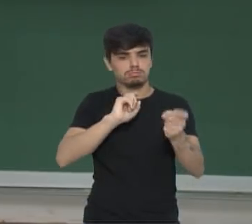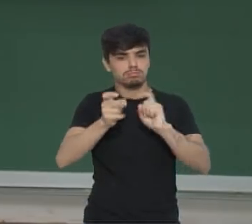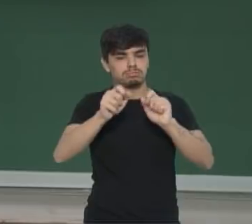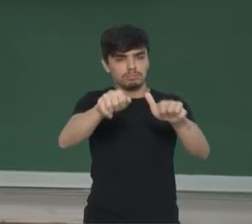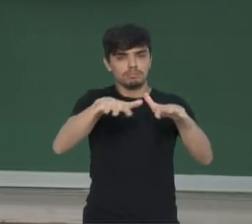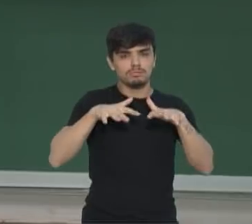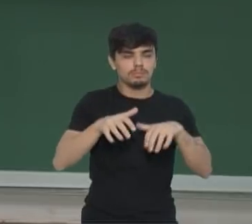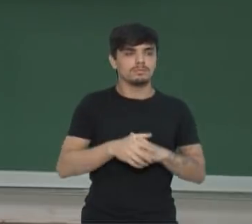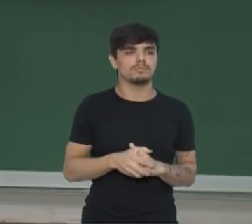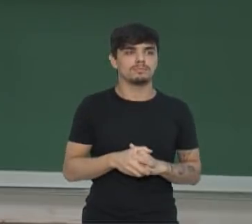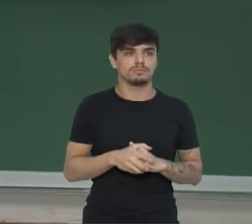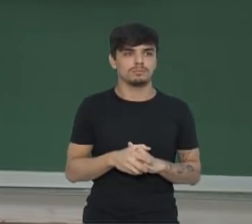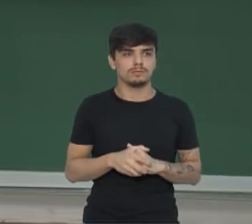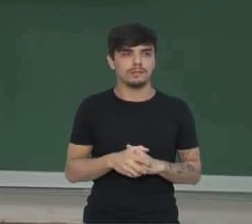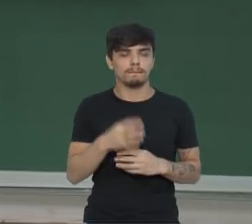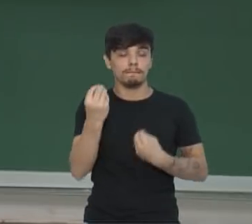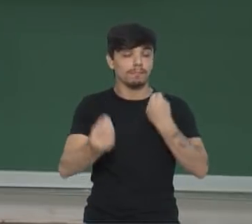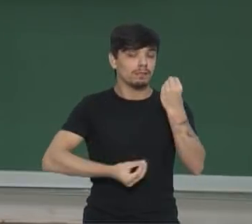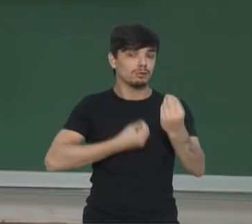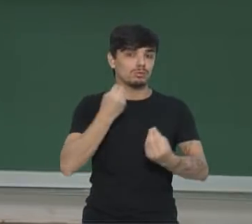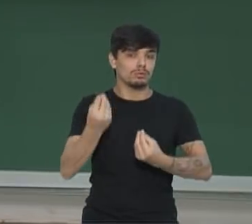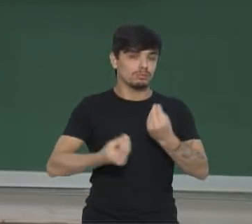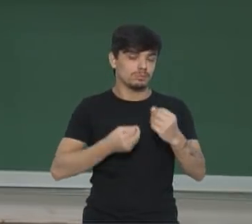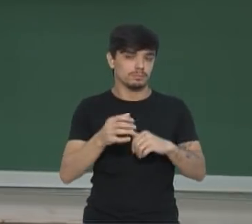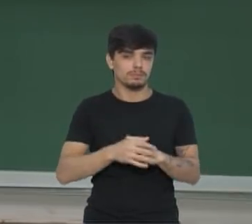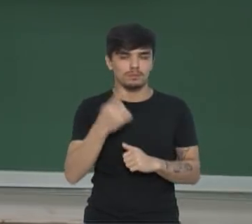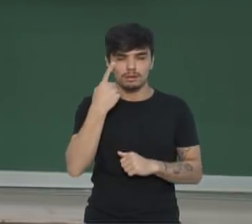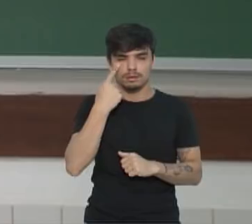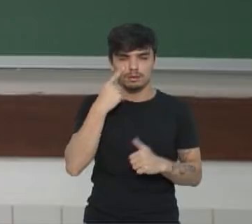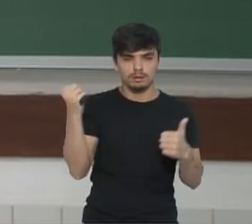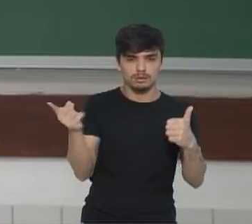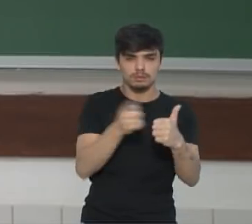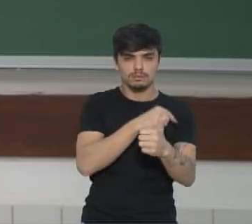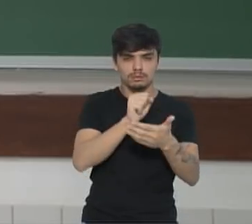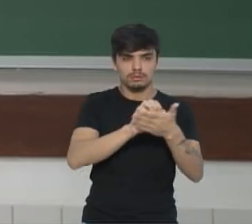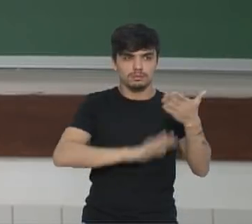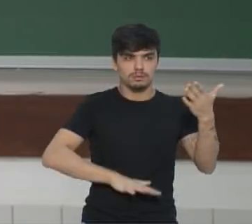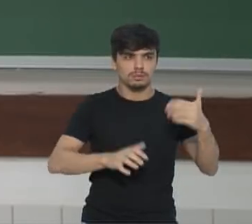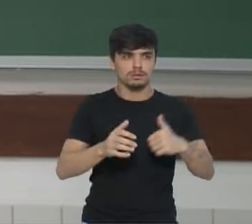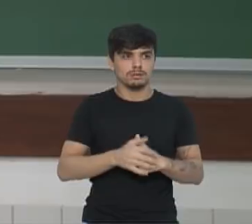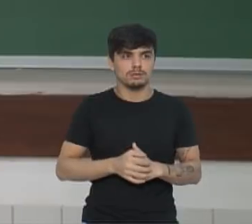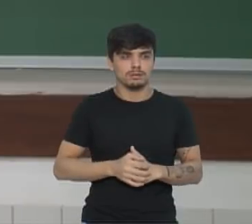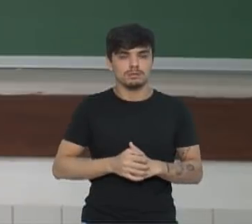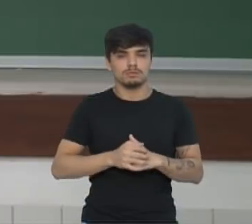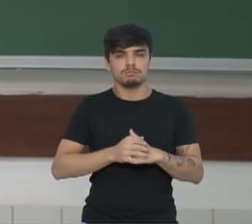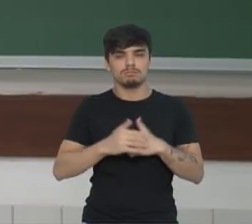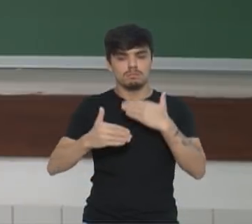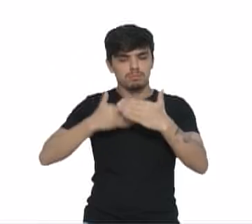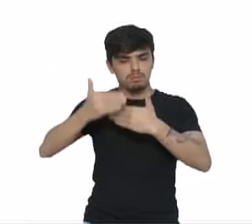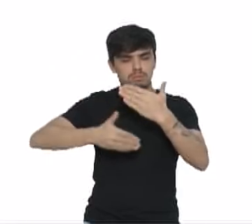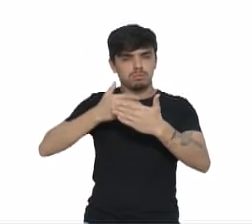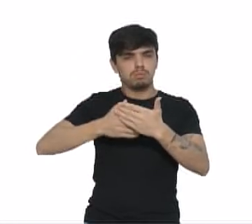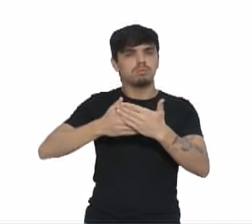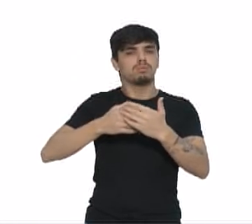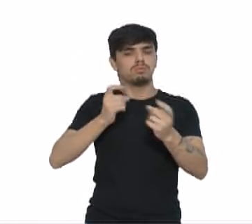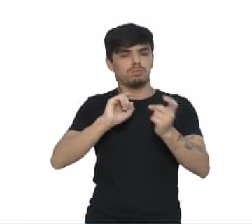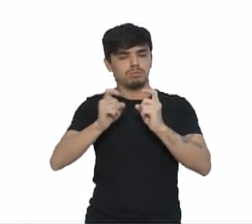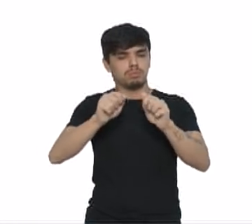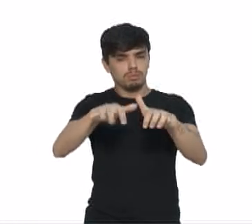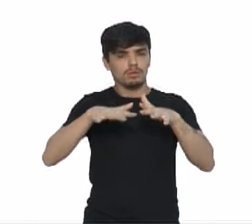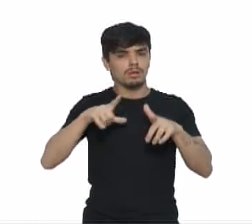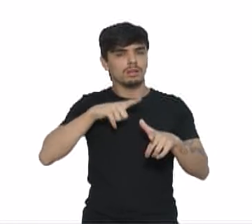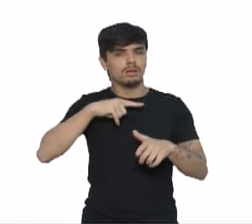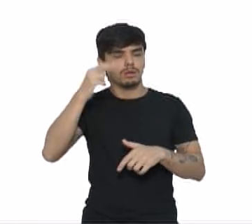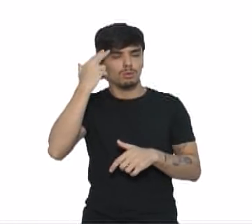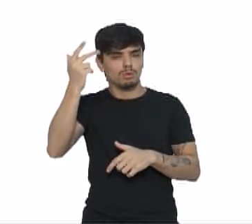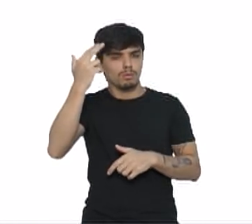processo. Como será que fica? Mas antes, vamos para a nossa primeira atividade. Durante a Convenção Nacional, tornou-se comum ouvir a expressão